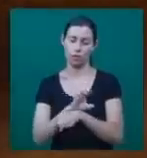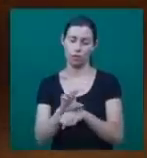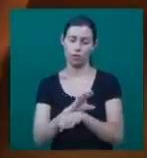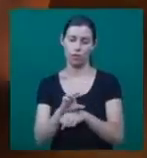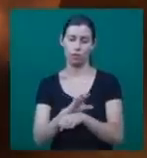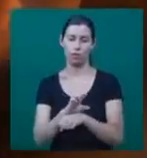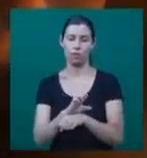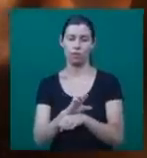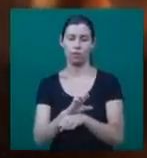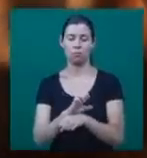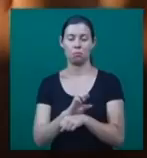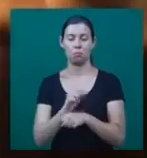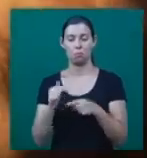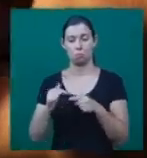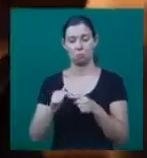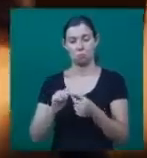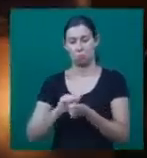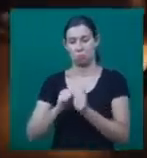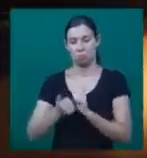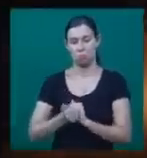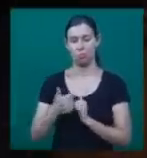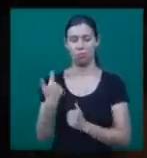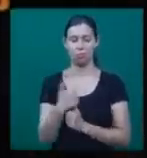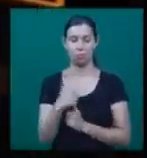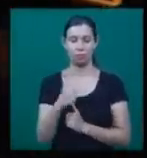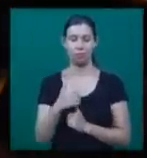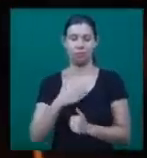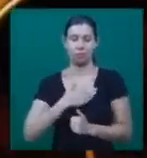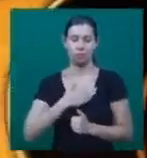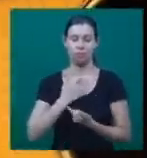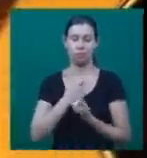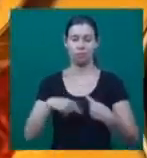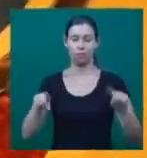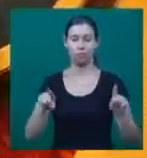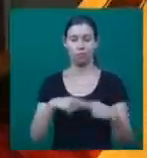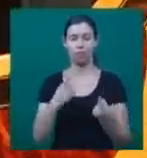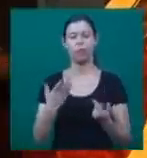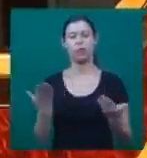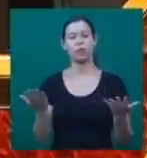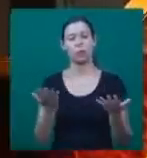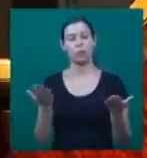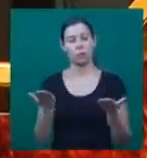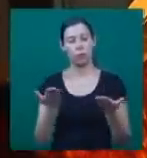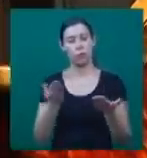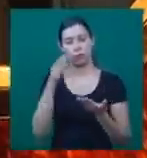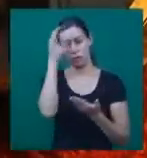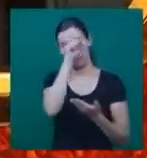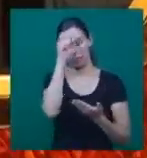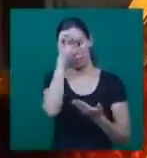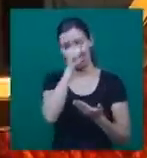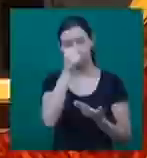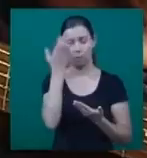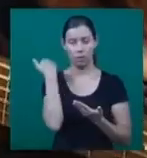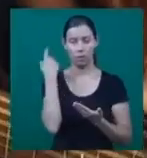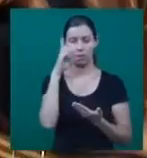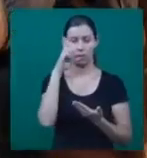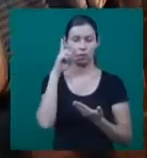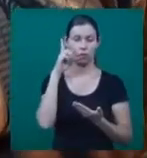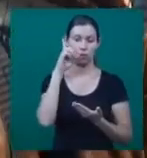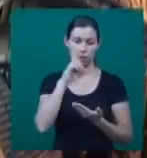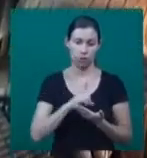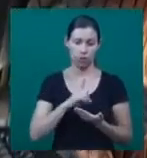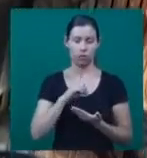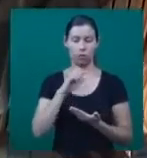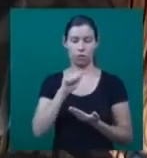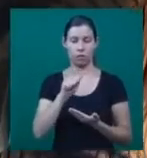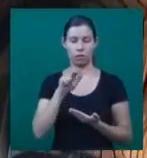trabalhar com música. Hoje utiliza o que aprendeu no curso sobre direito autoral e empresarial para gerir a própria carreira. Conta